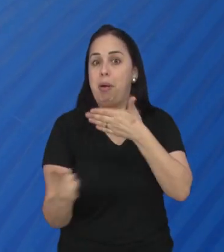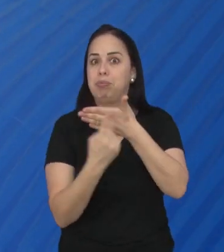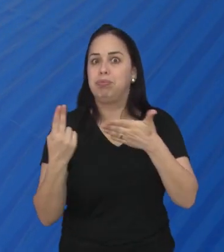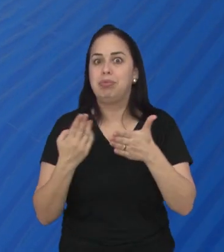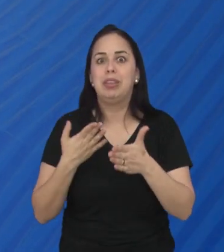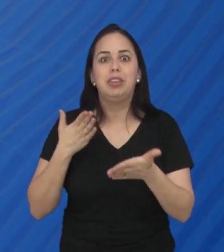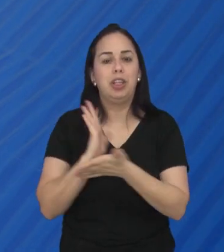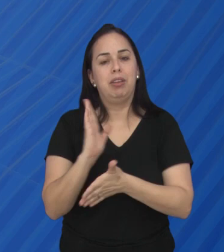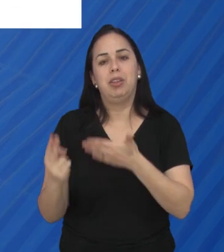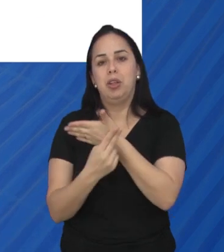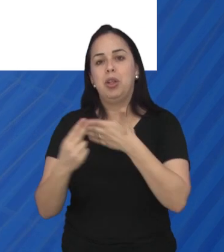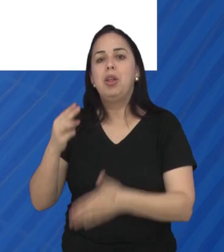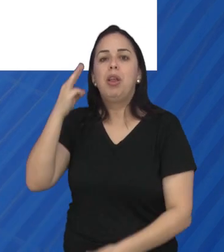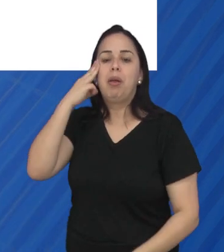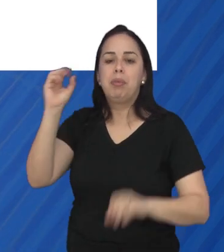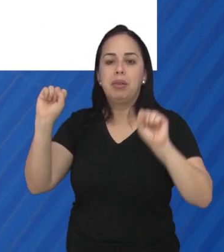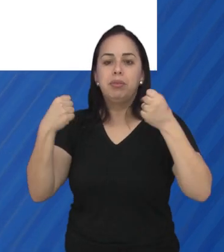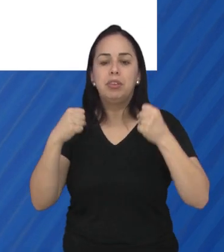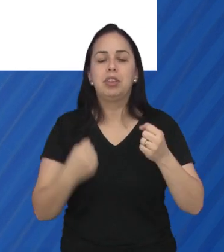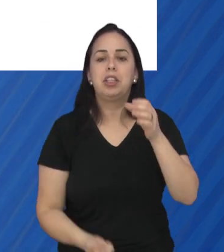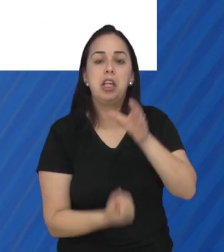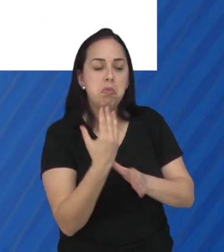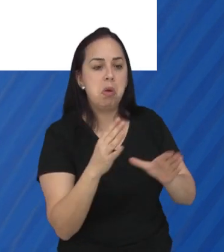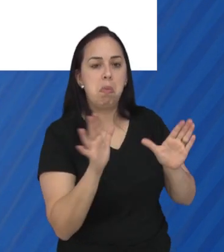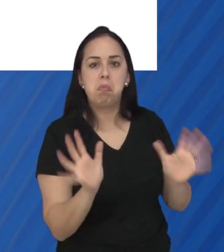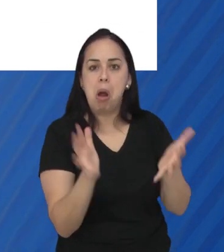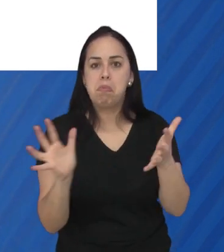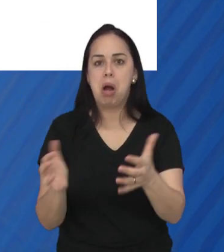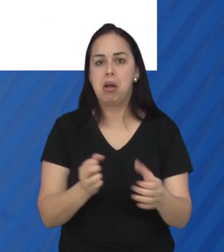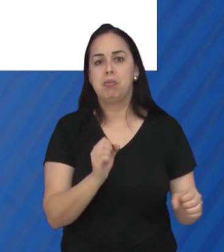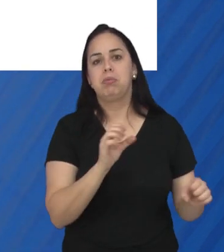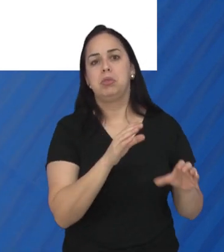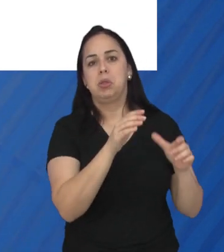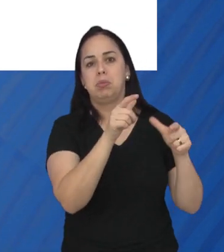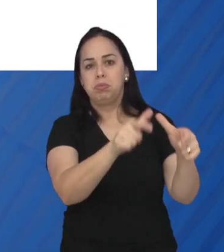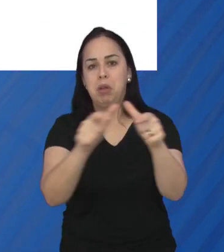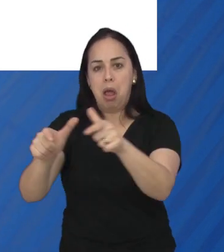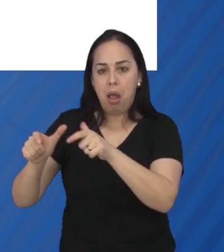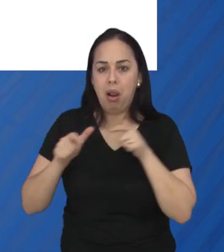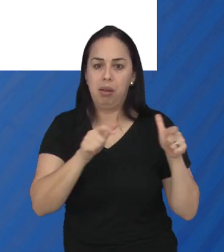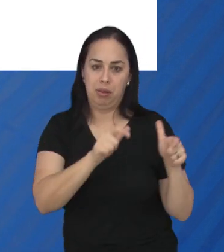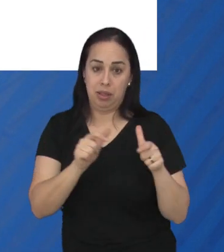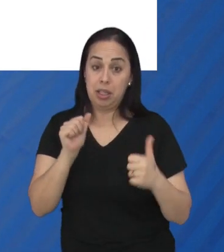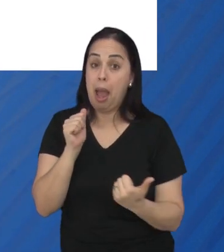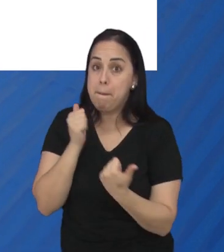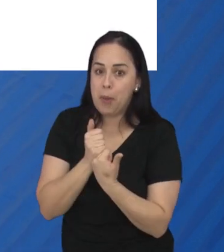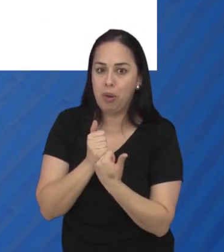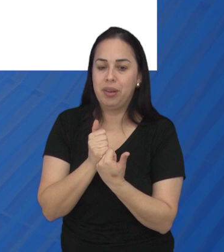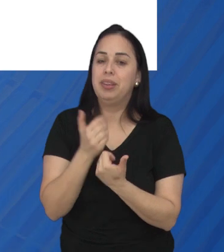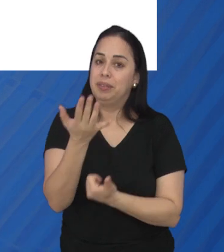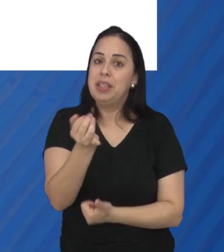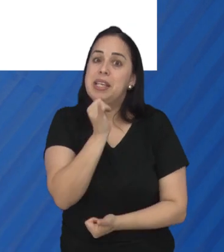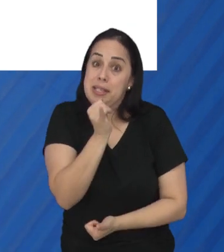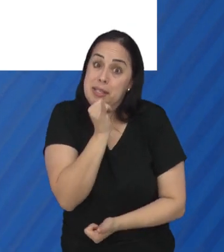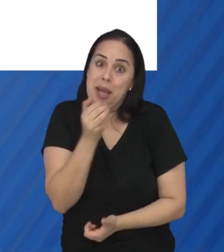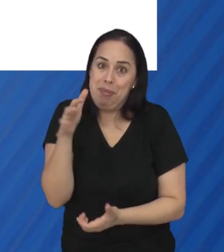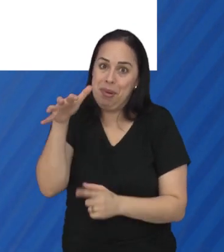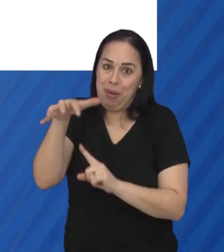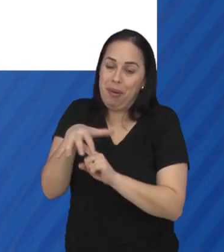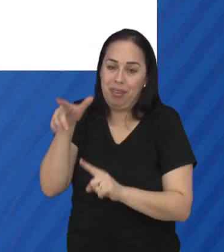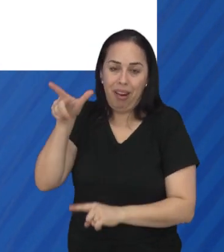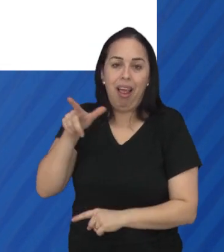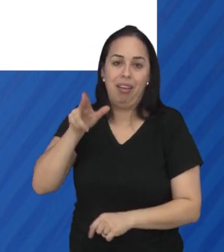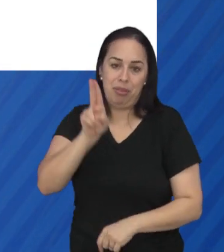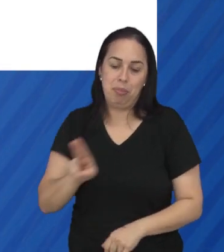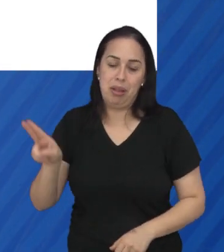vereador Marcão da academia que incentiva a construção de estruturas de apoio e emergência aos ciclistas A exemplo do